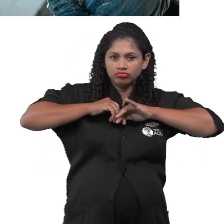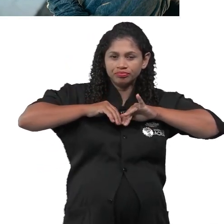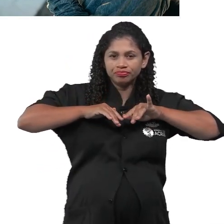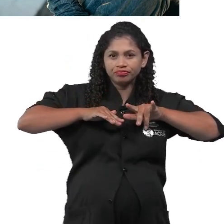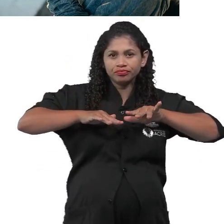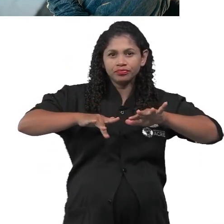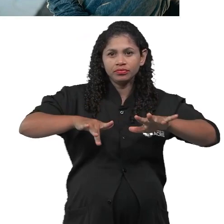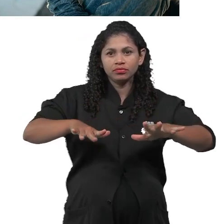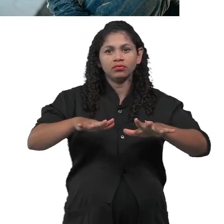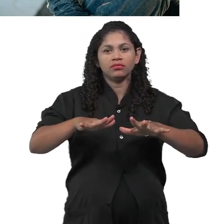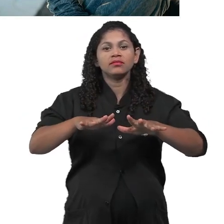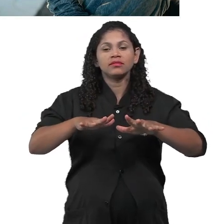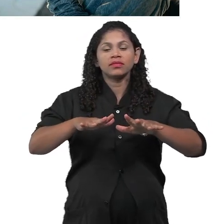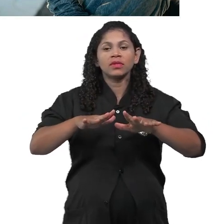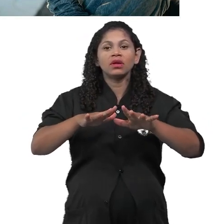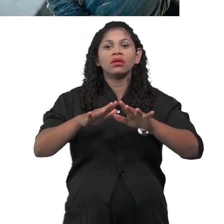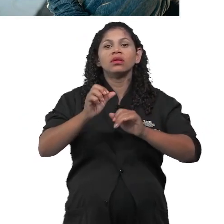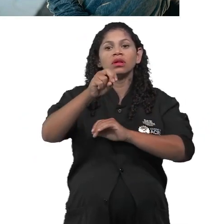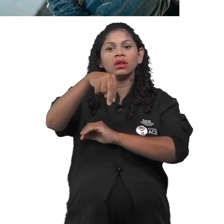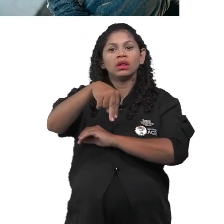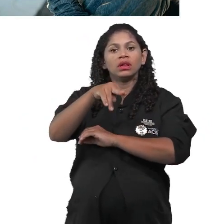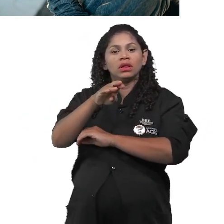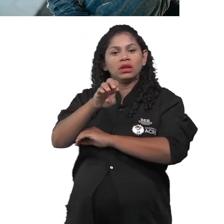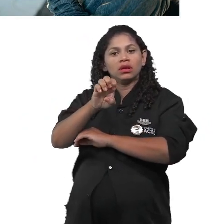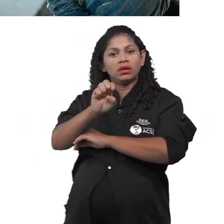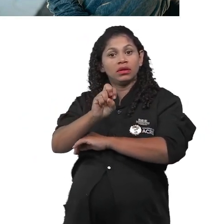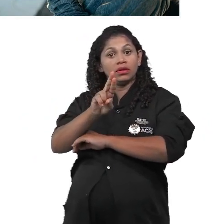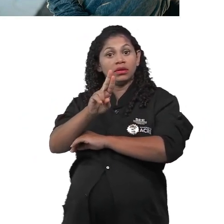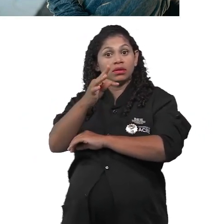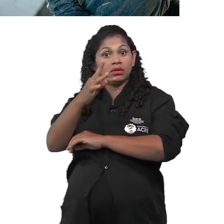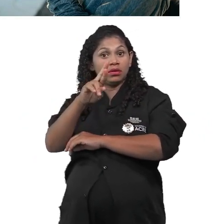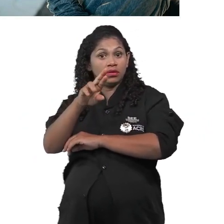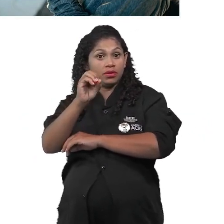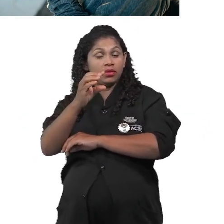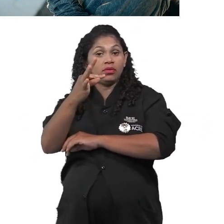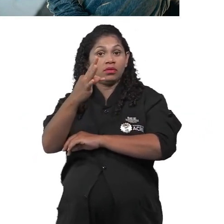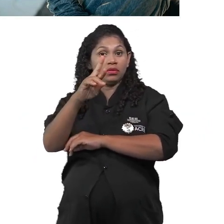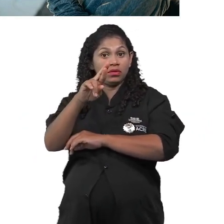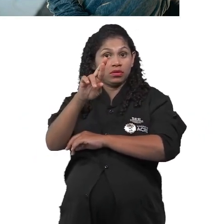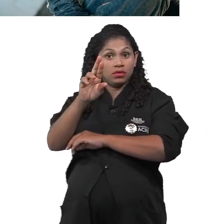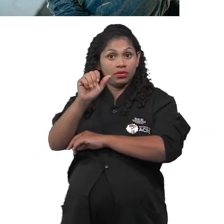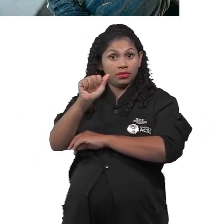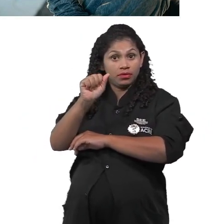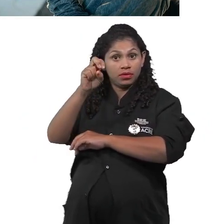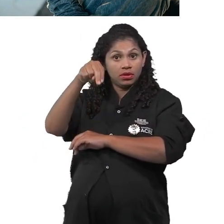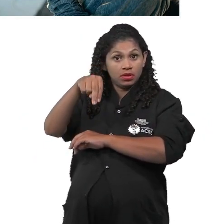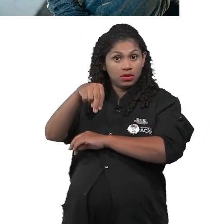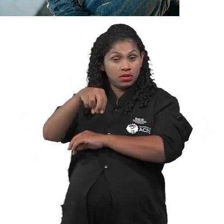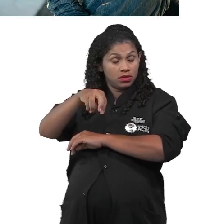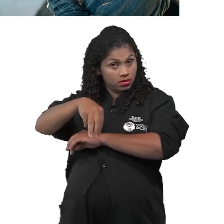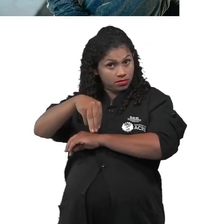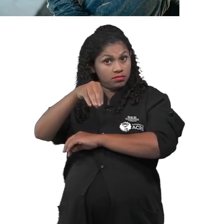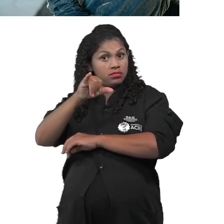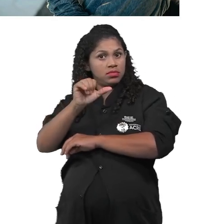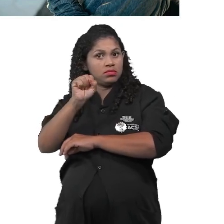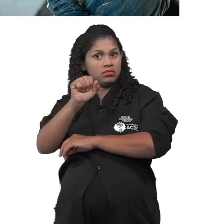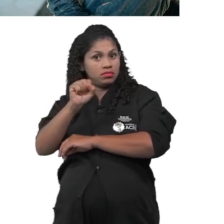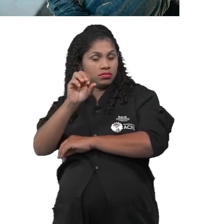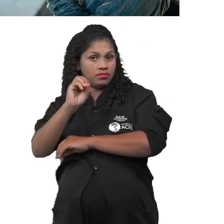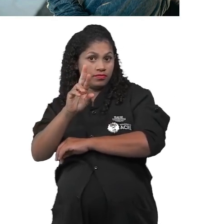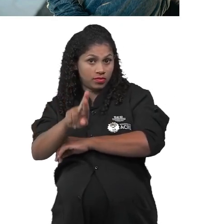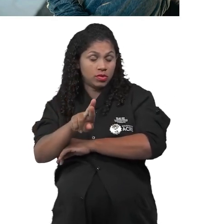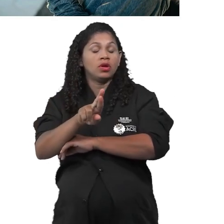esses neurotransmissores vão ligar aqui a esses receptores. Então, a pessoa ali, por exemplo, que está com uma depressão, ele vai ter uma